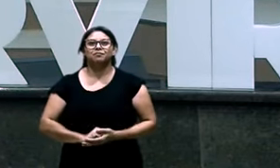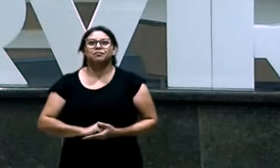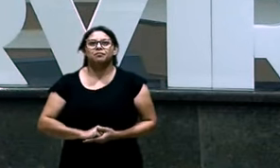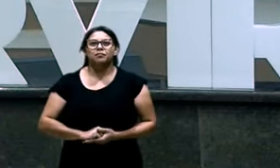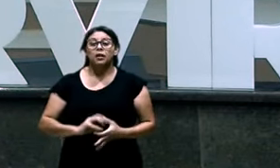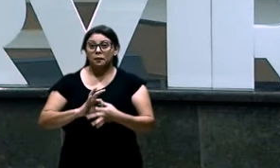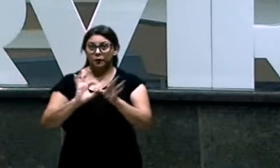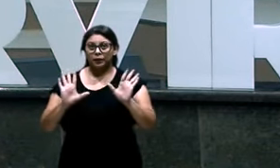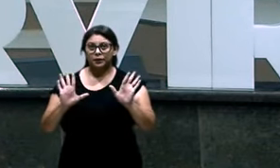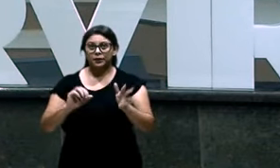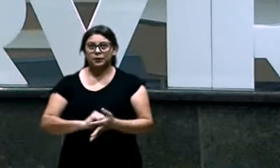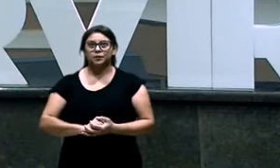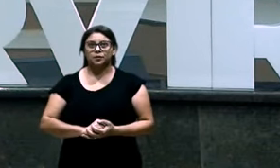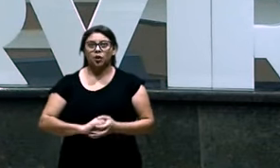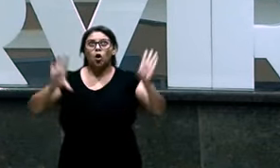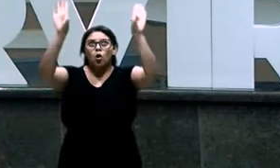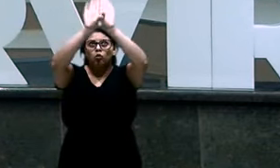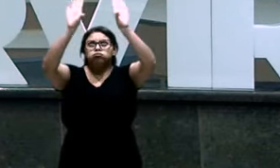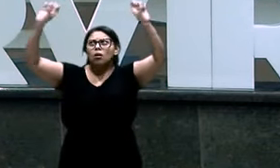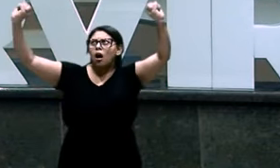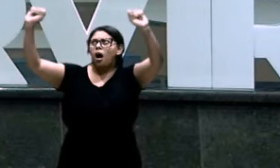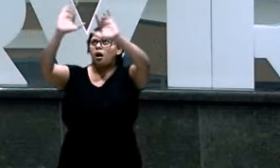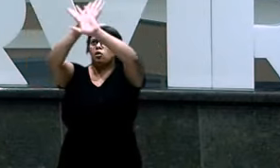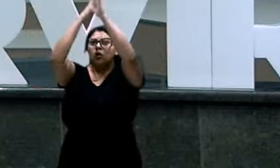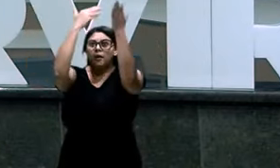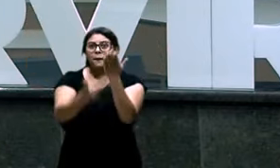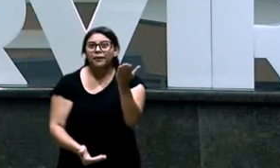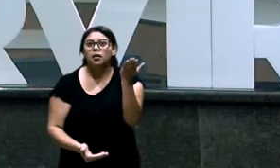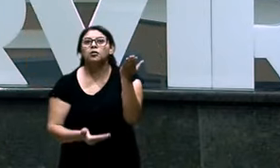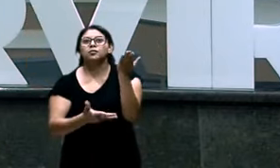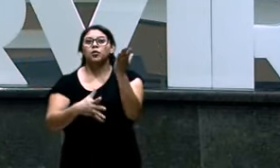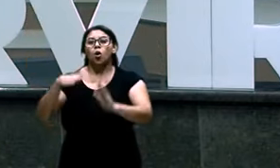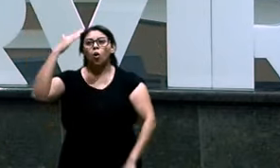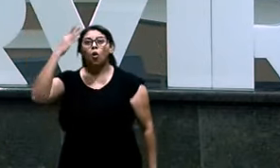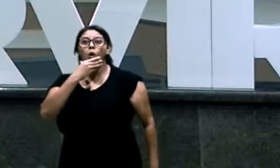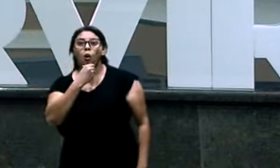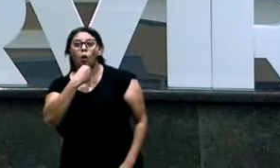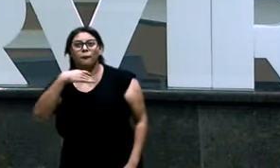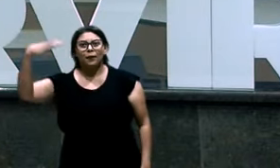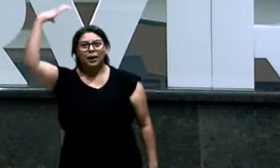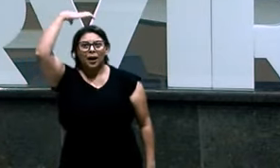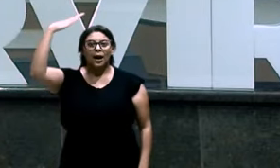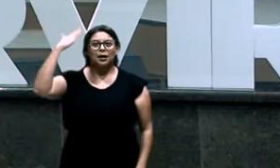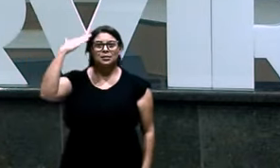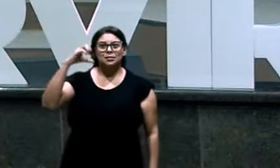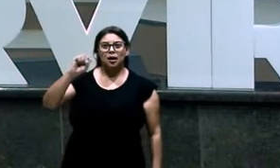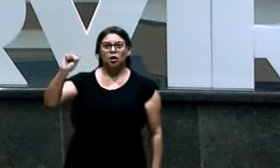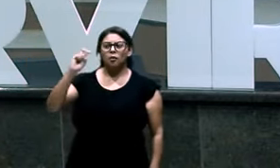isso. Quando a glória foi embora, eu imagino que Salomão viu todo mundo indo